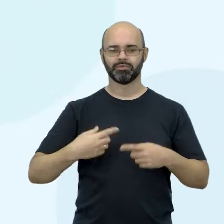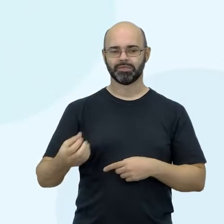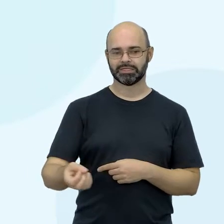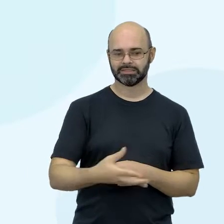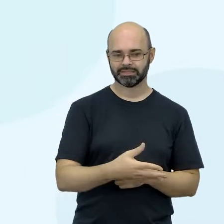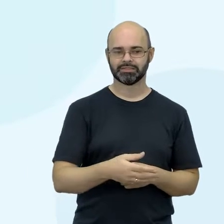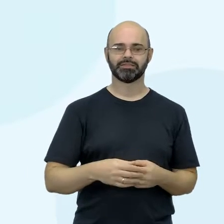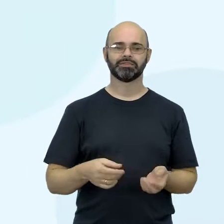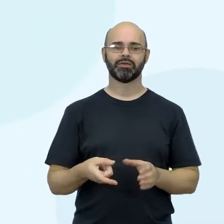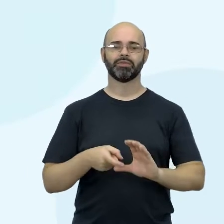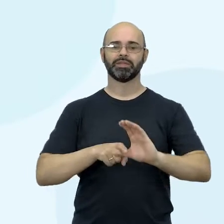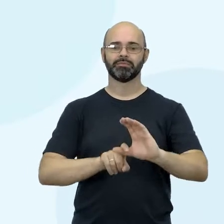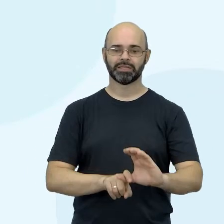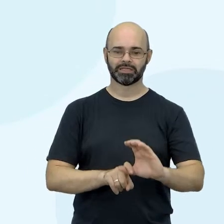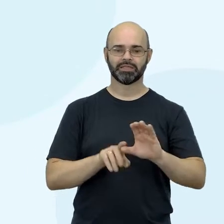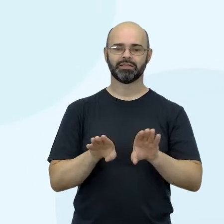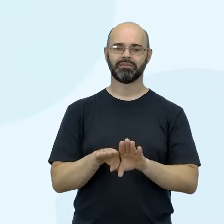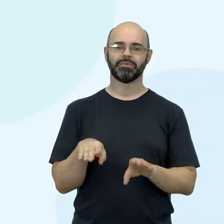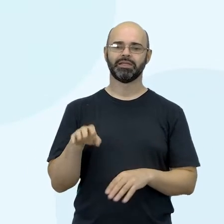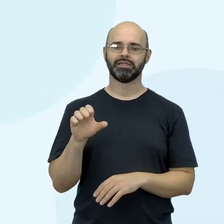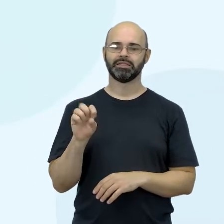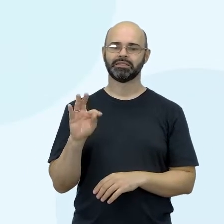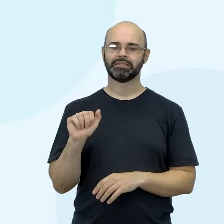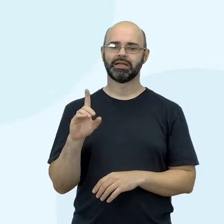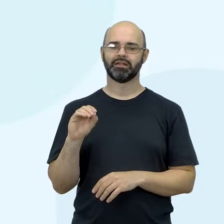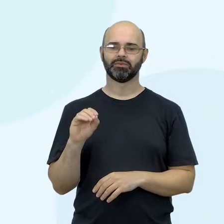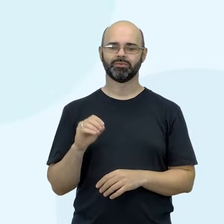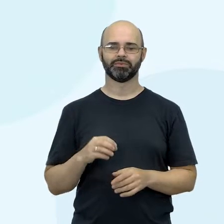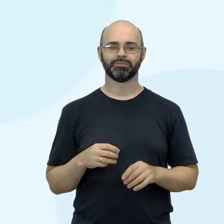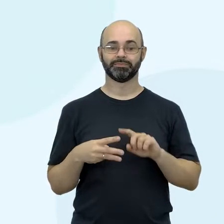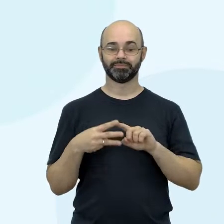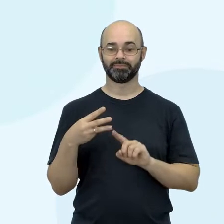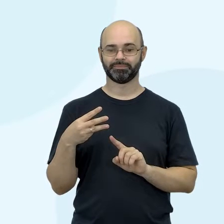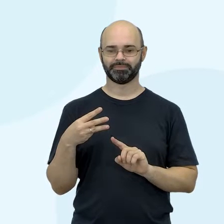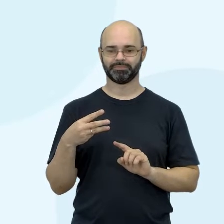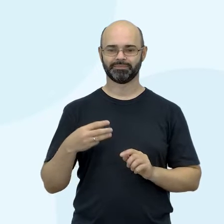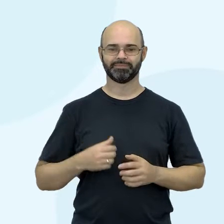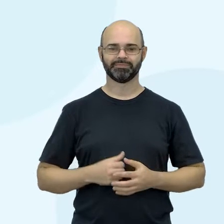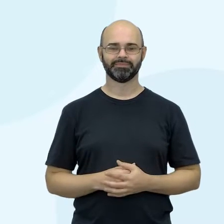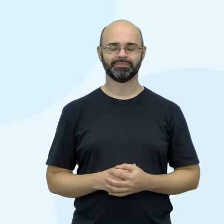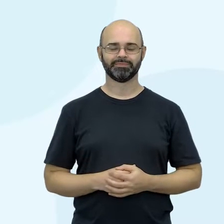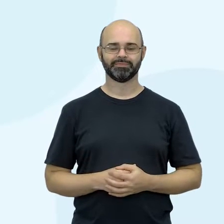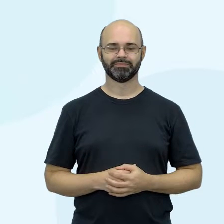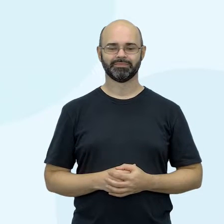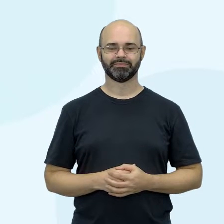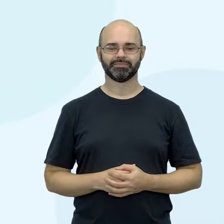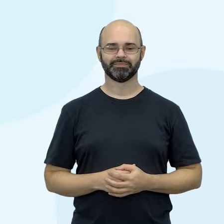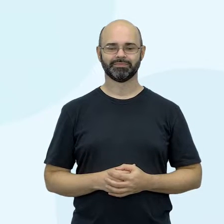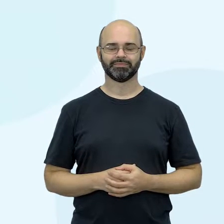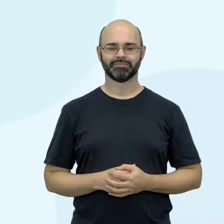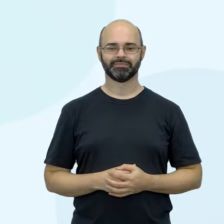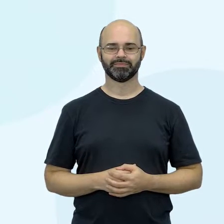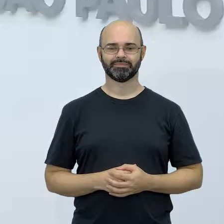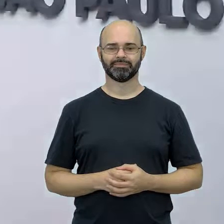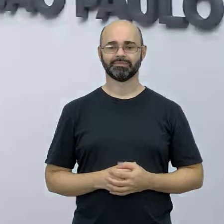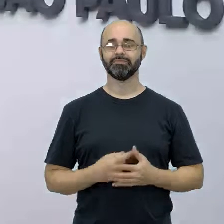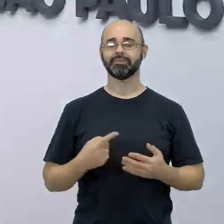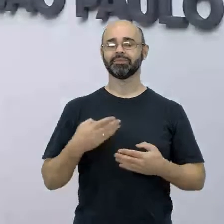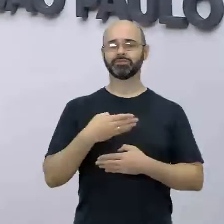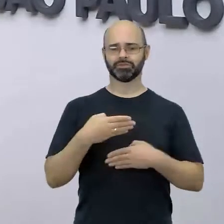dependência e Estado. Então, pessoal, o que eu tenho a dizer sobre esse slide, né? Esse